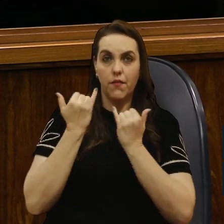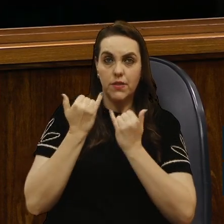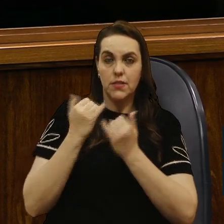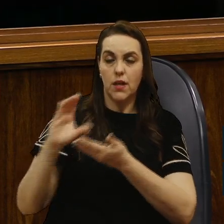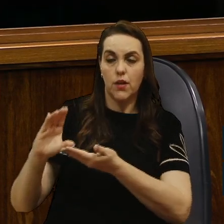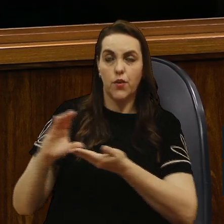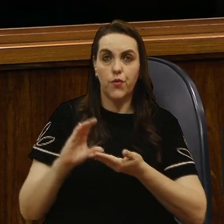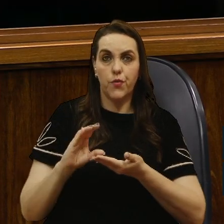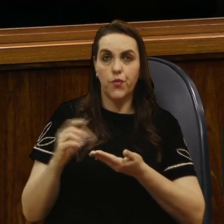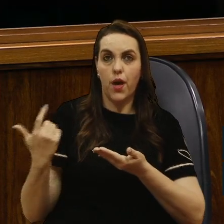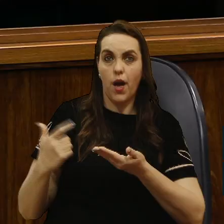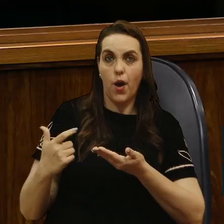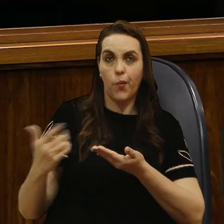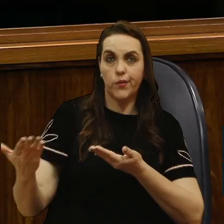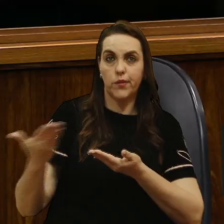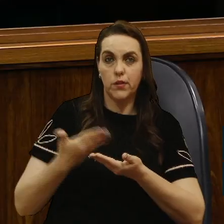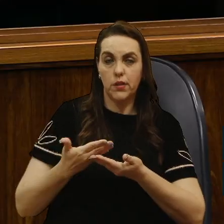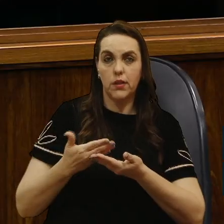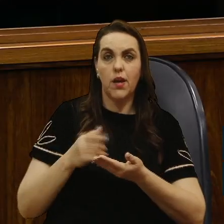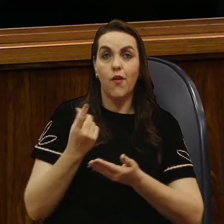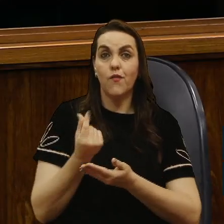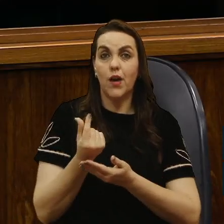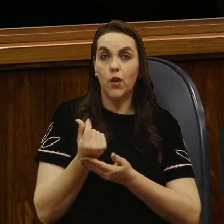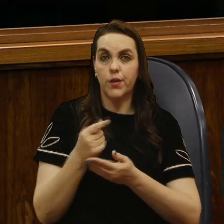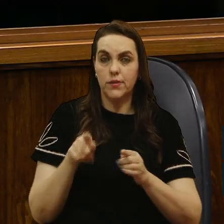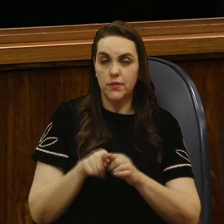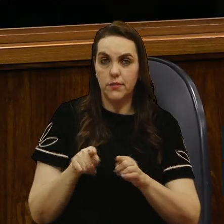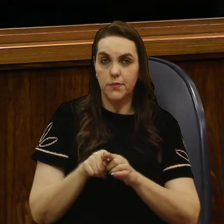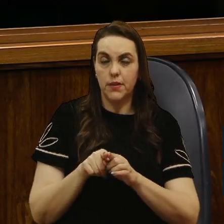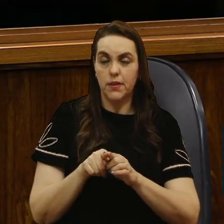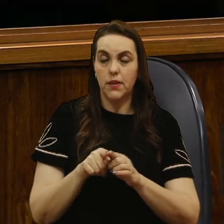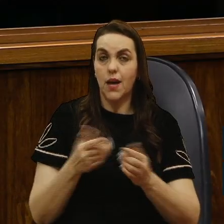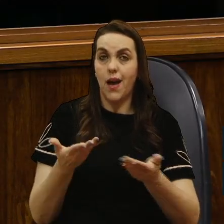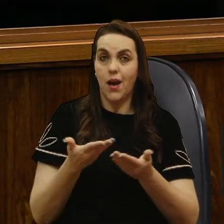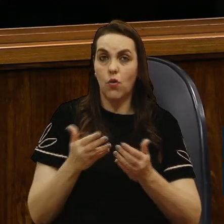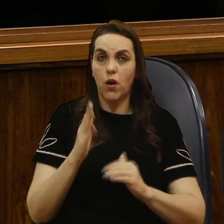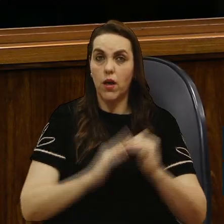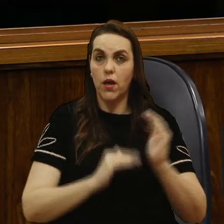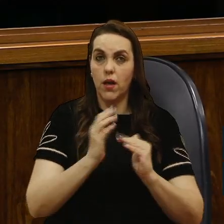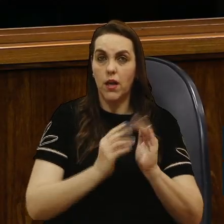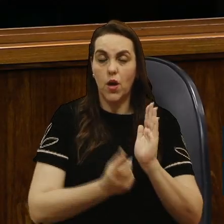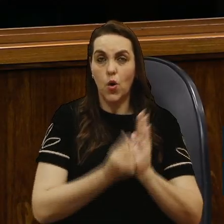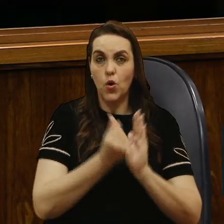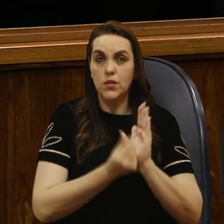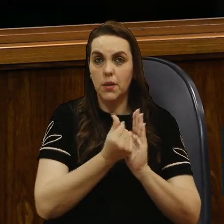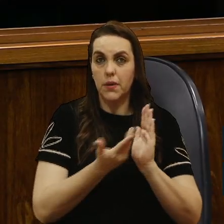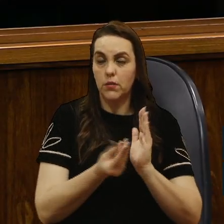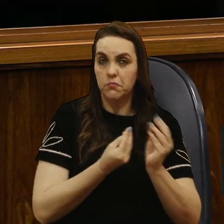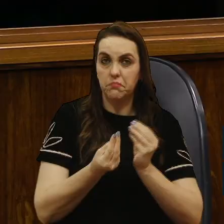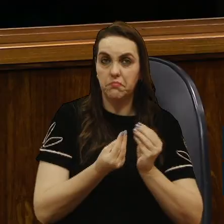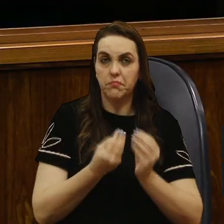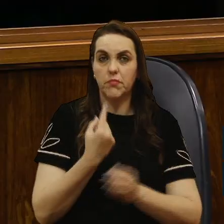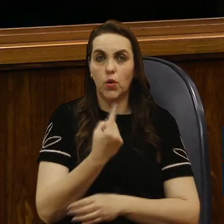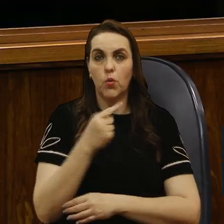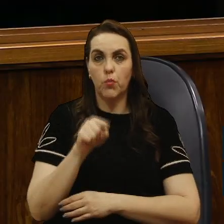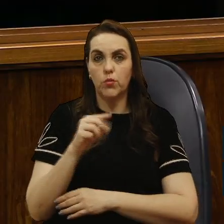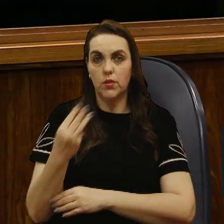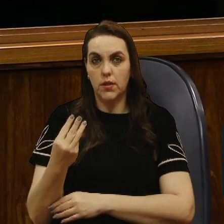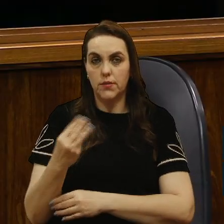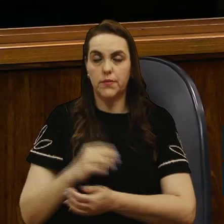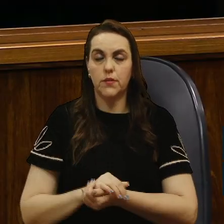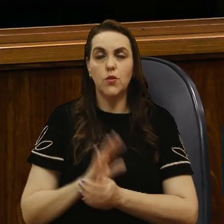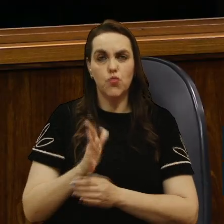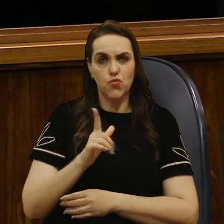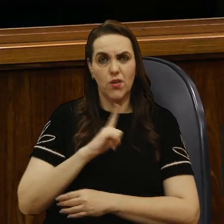dos recursos, os respectivos valores e a situação da execução orçamentária. 1.3. Já